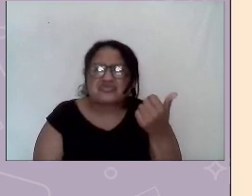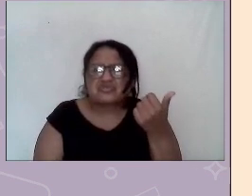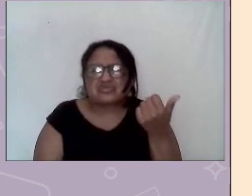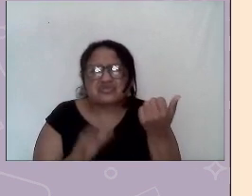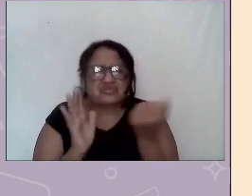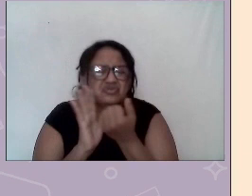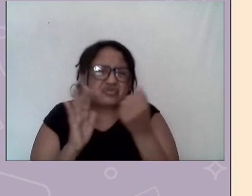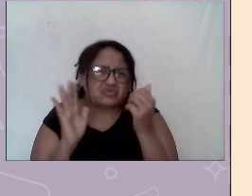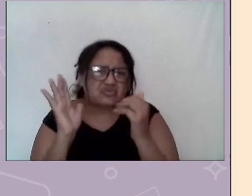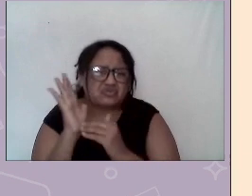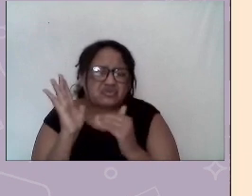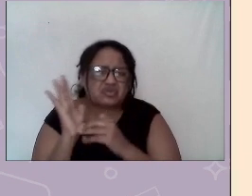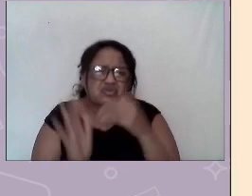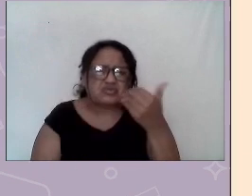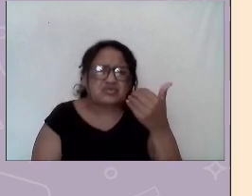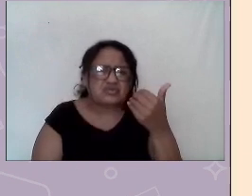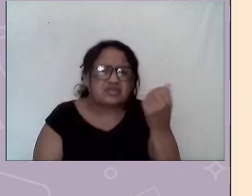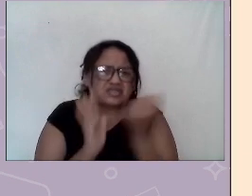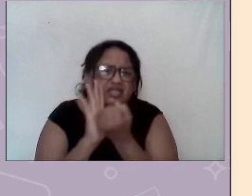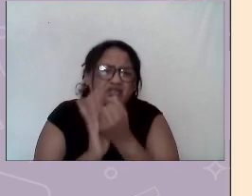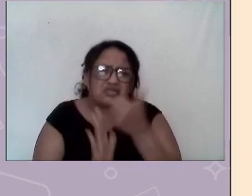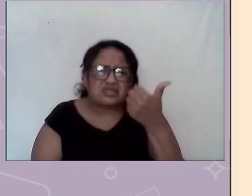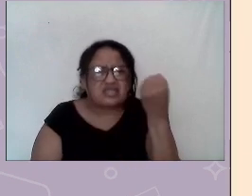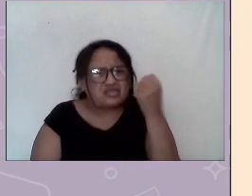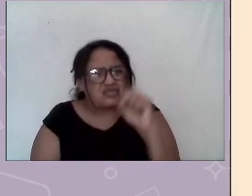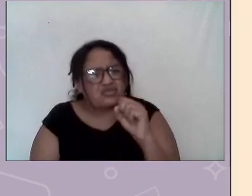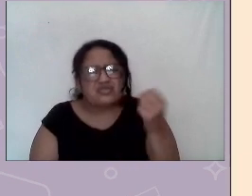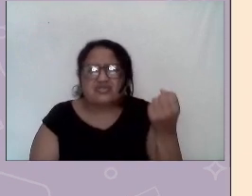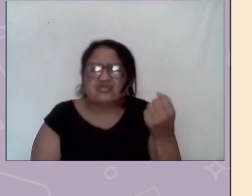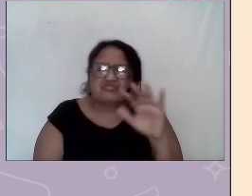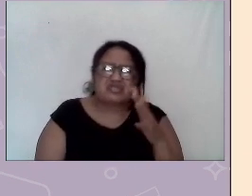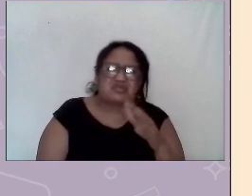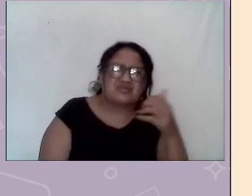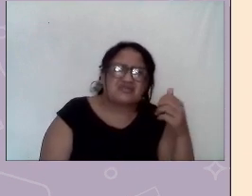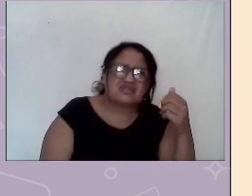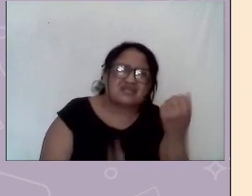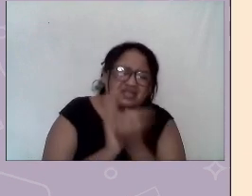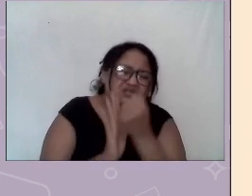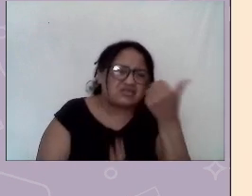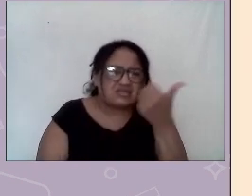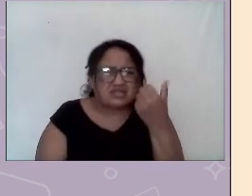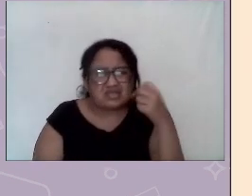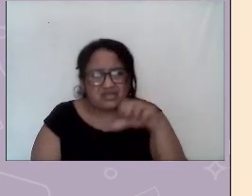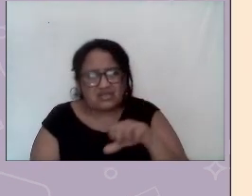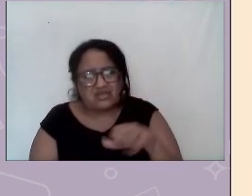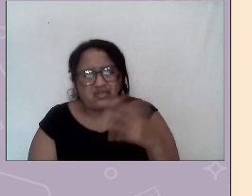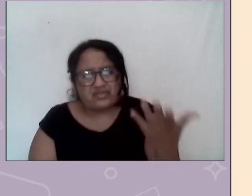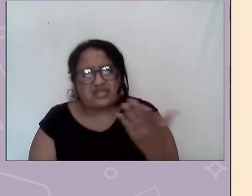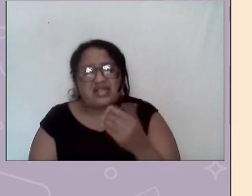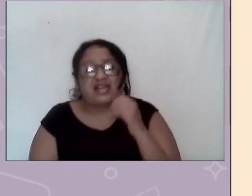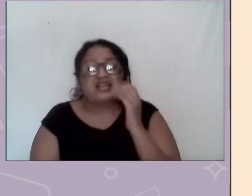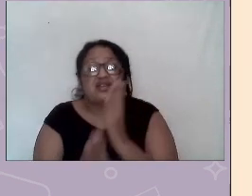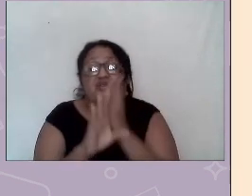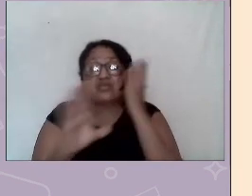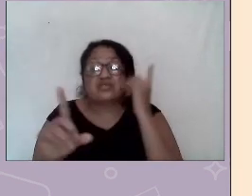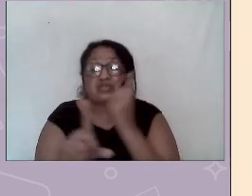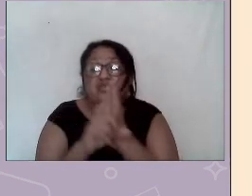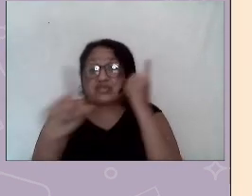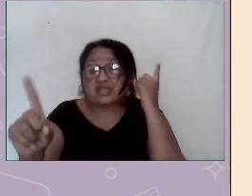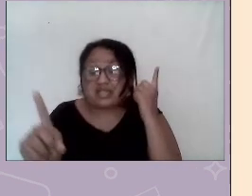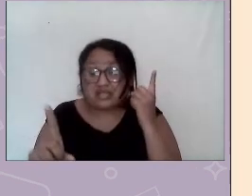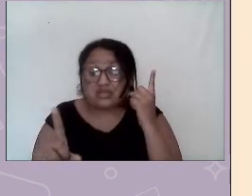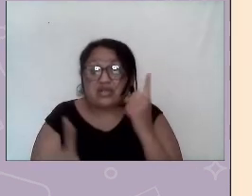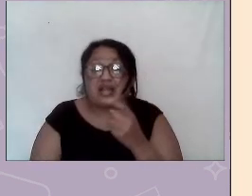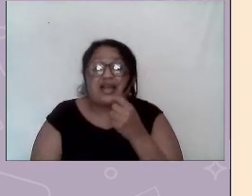início do século 19 quando soldados de Napoleão Bonaparte acharam a pedra negra parecida com